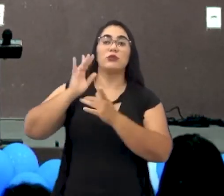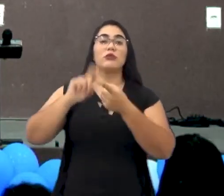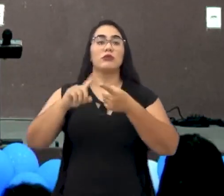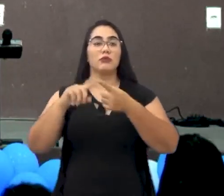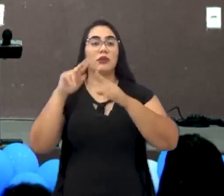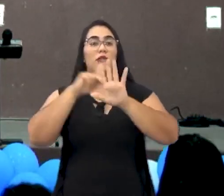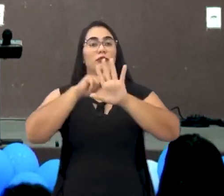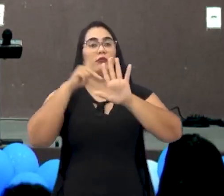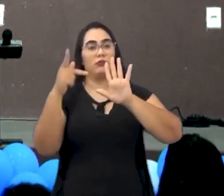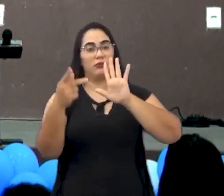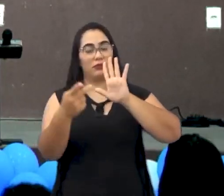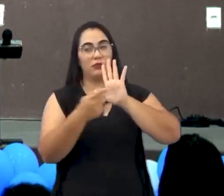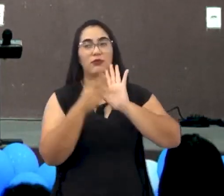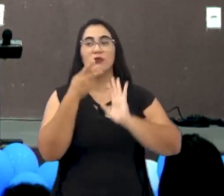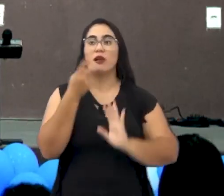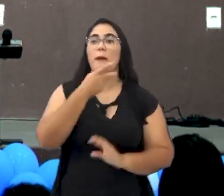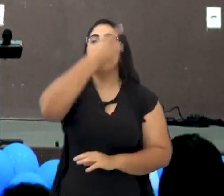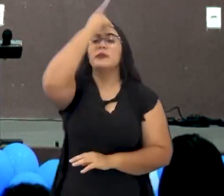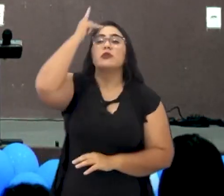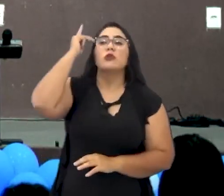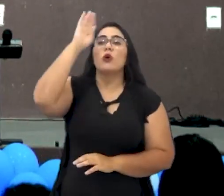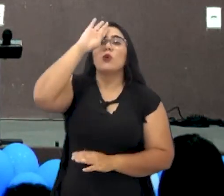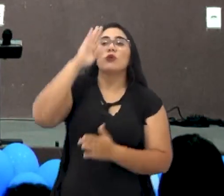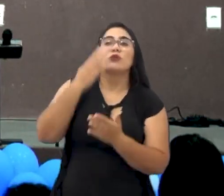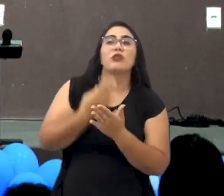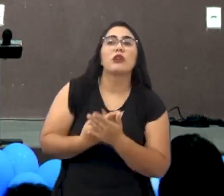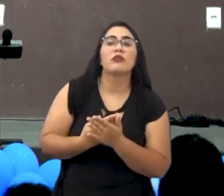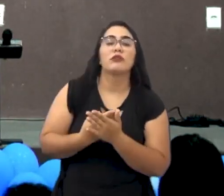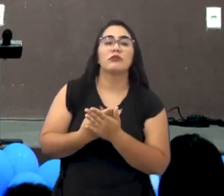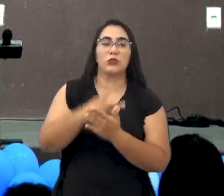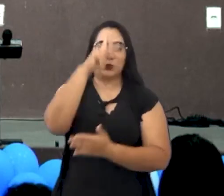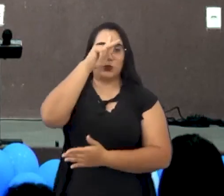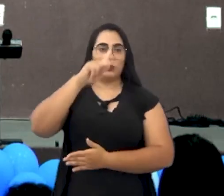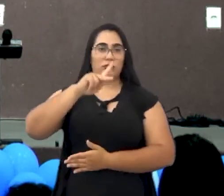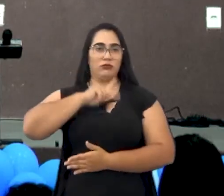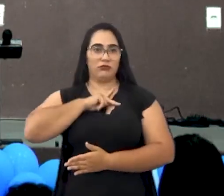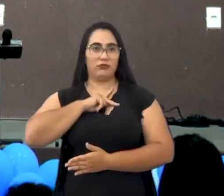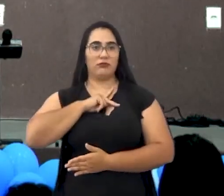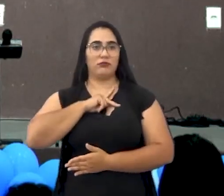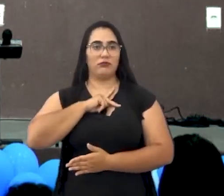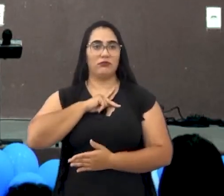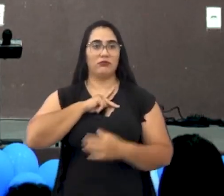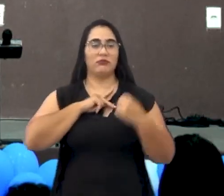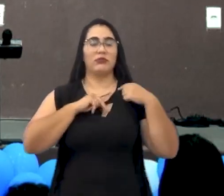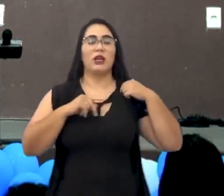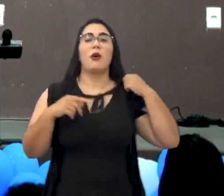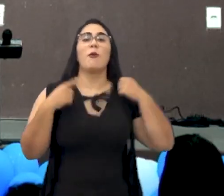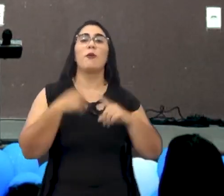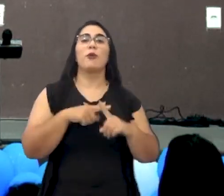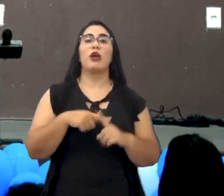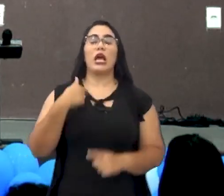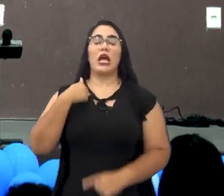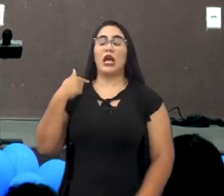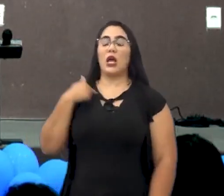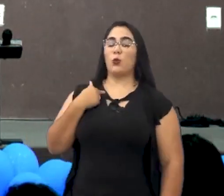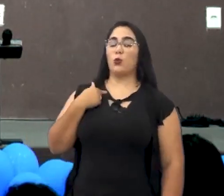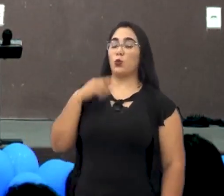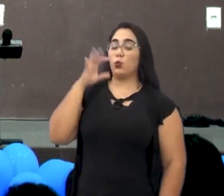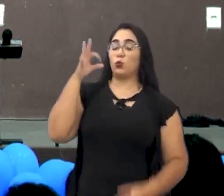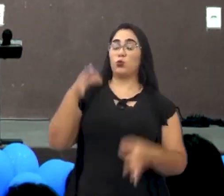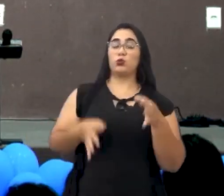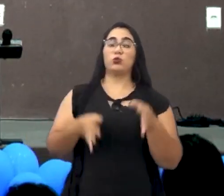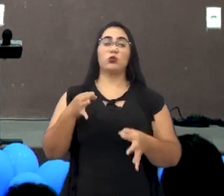esta parábola para alguns que confiavam em si mesmos, por se considerarem justos